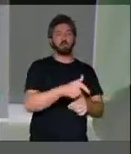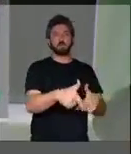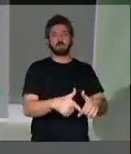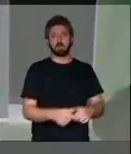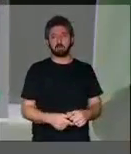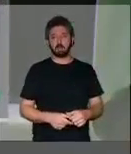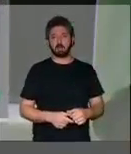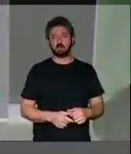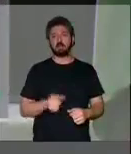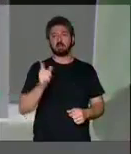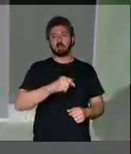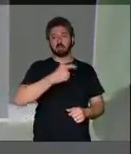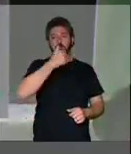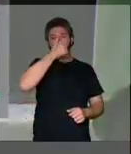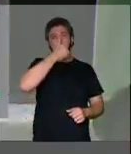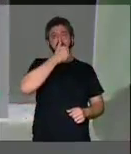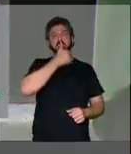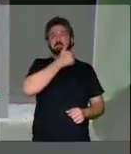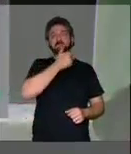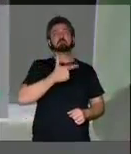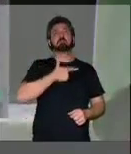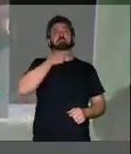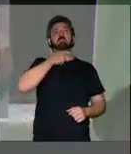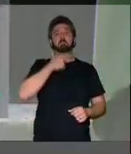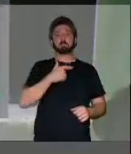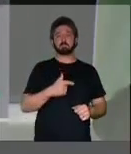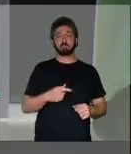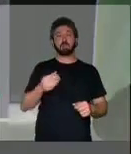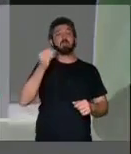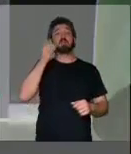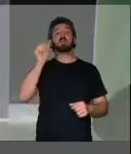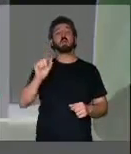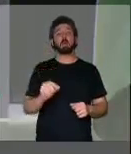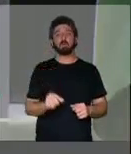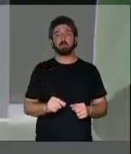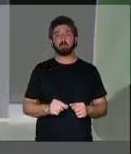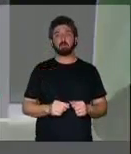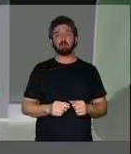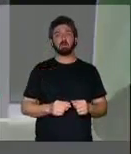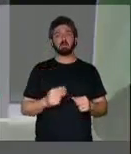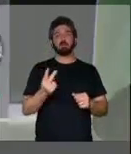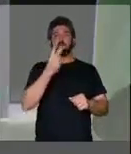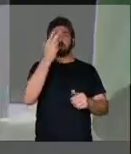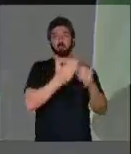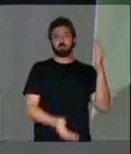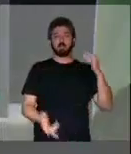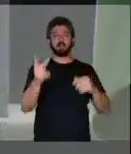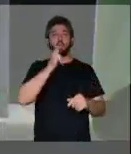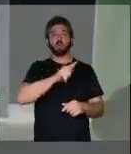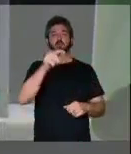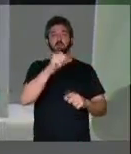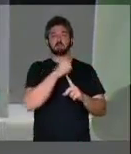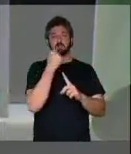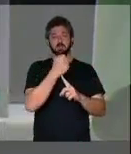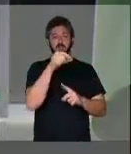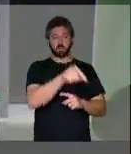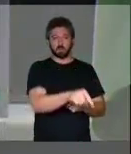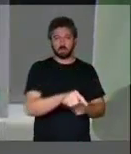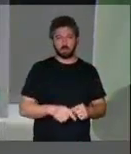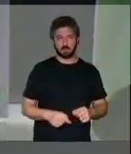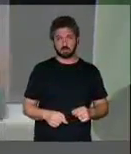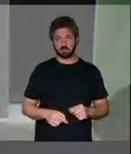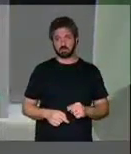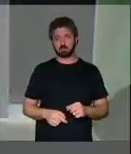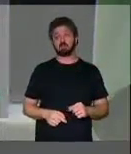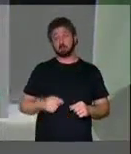trabalhadores um processo de duro sacrifício com uma tentativa de desmerecer as conquistas sociais